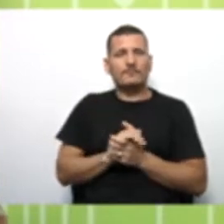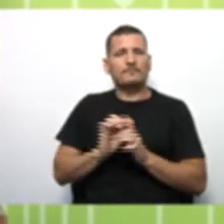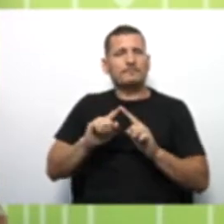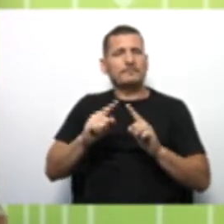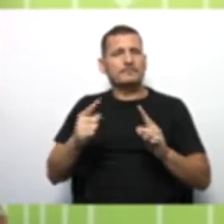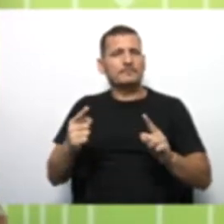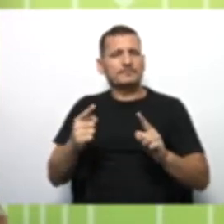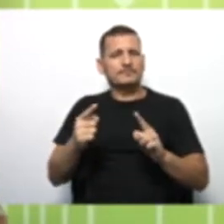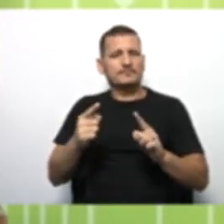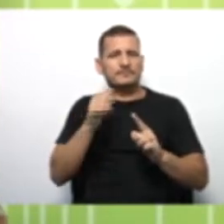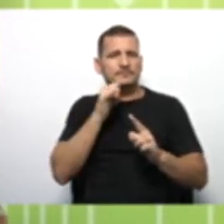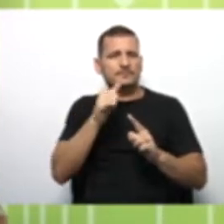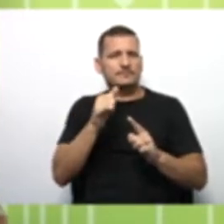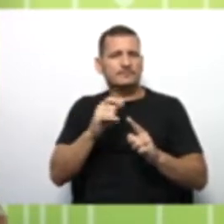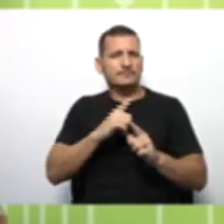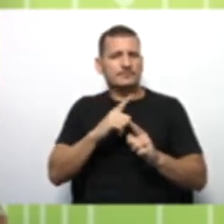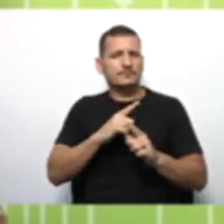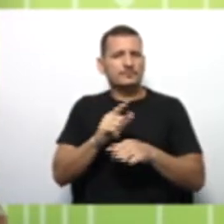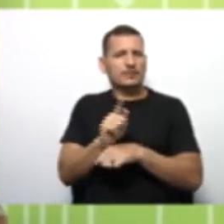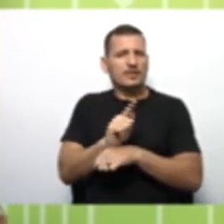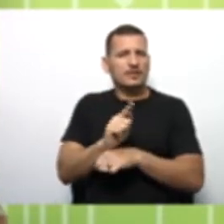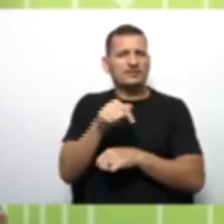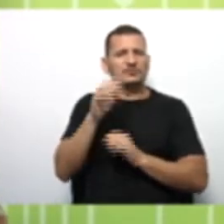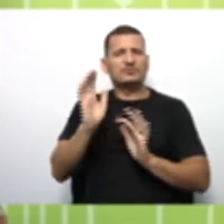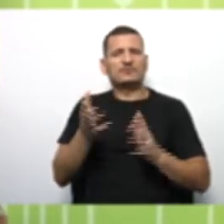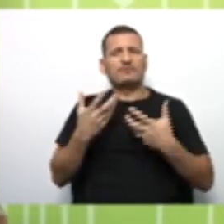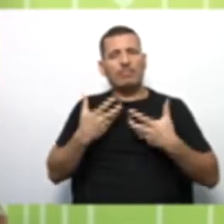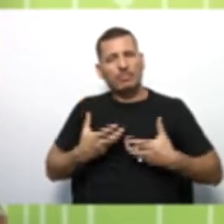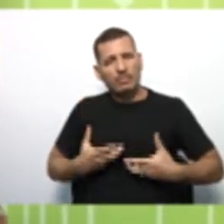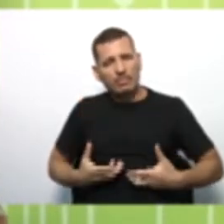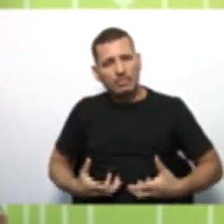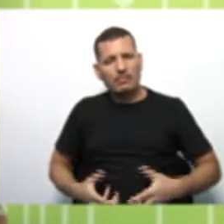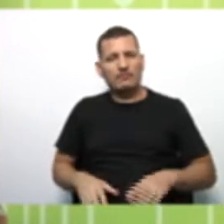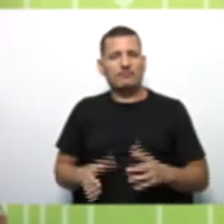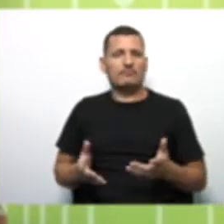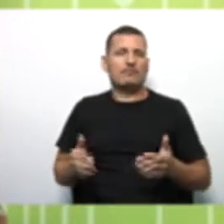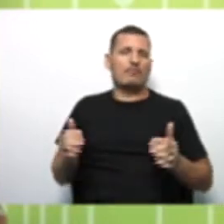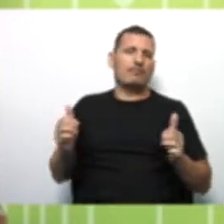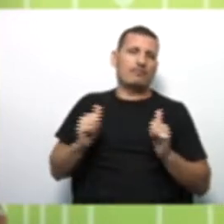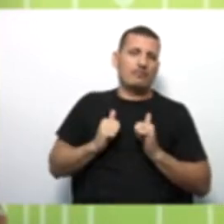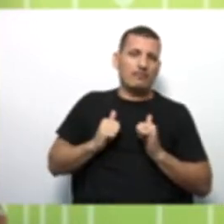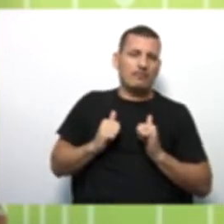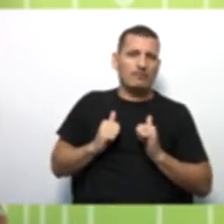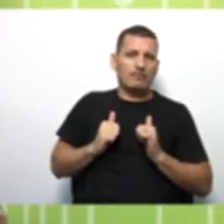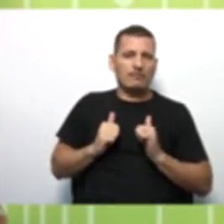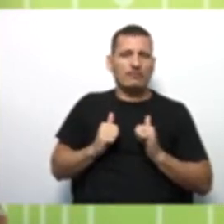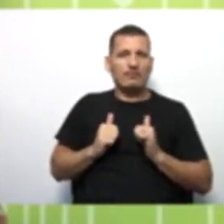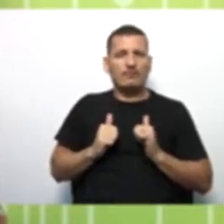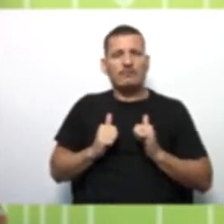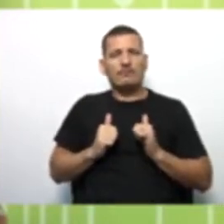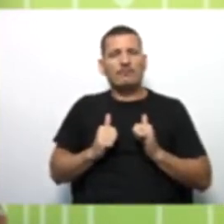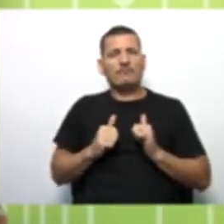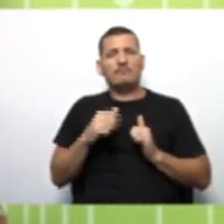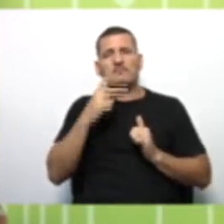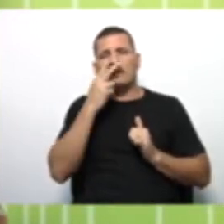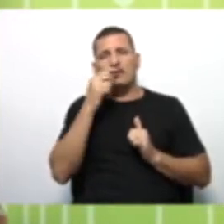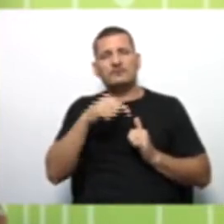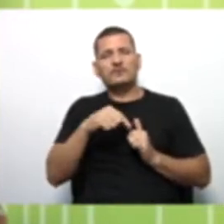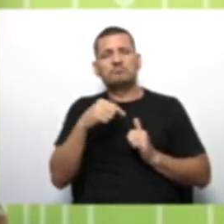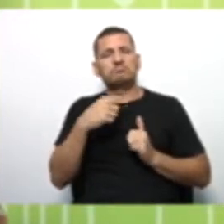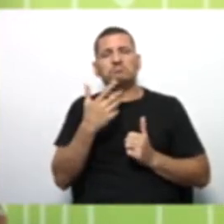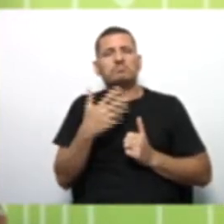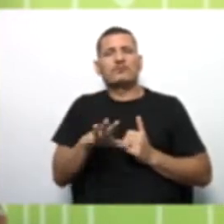se eu tenho um gestor que já está cansado, um pouco acomodado, acha que ele não deve mais buscar conhecimentos